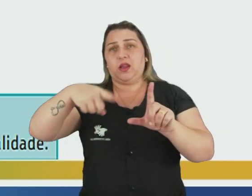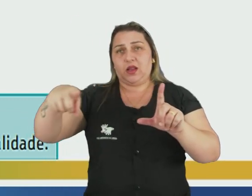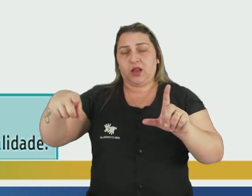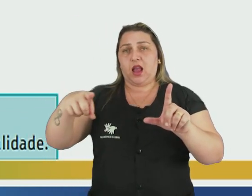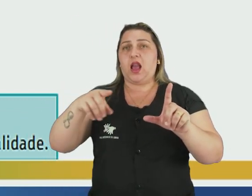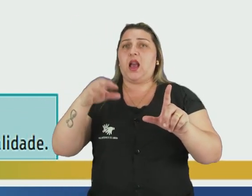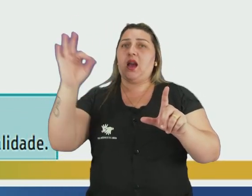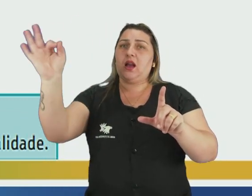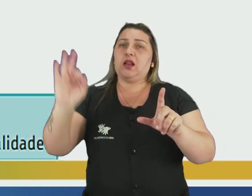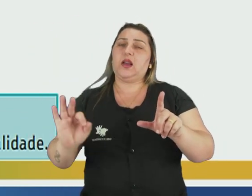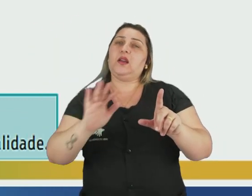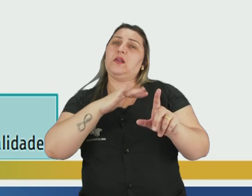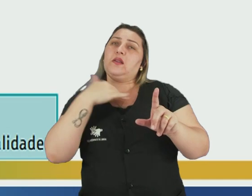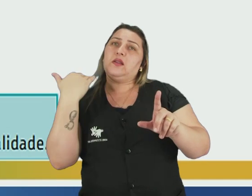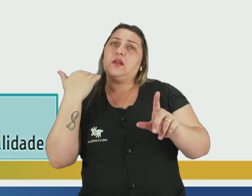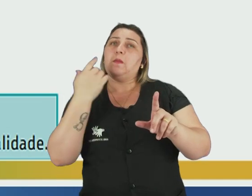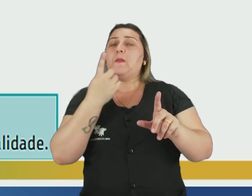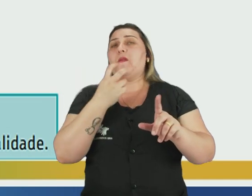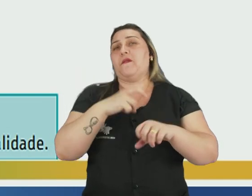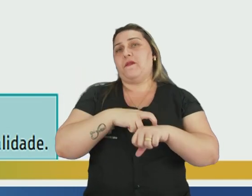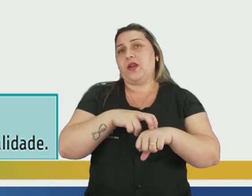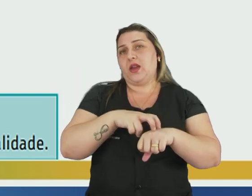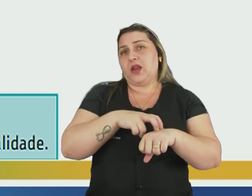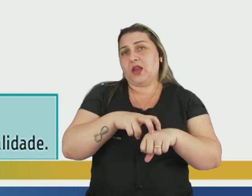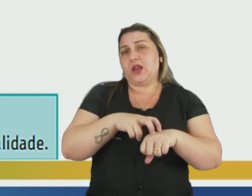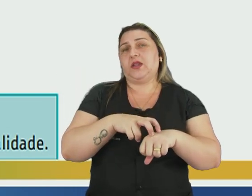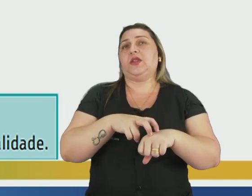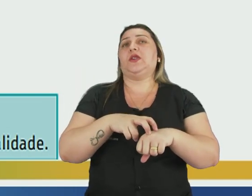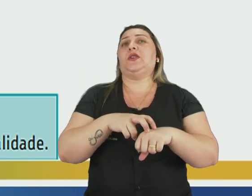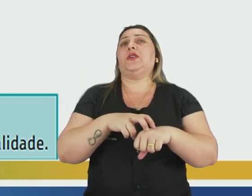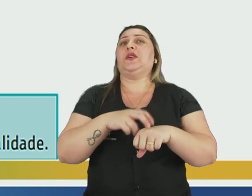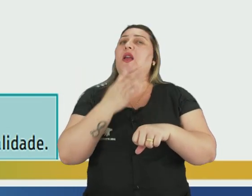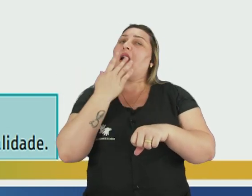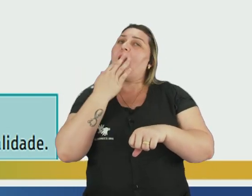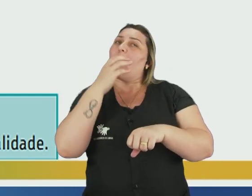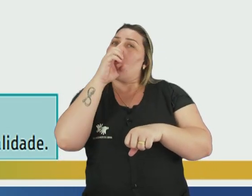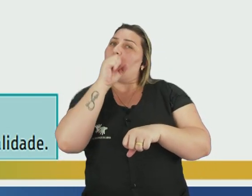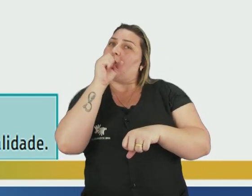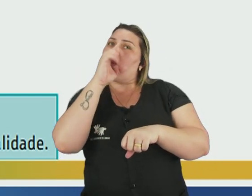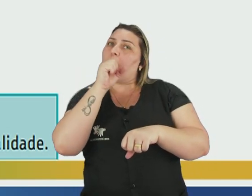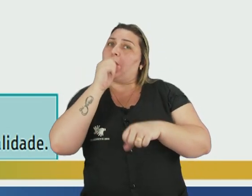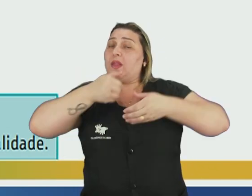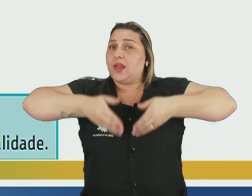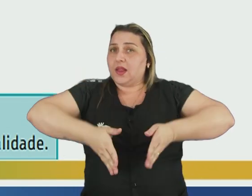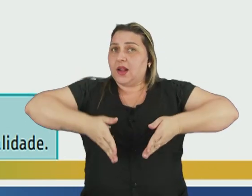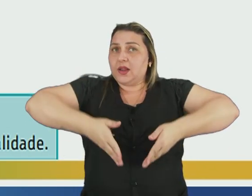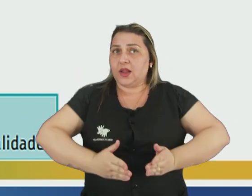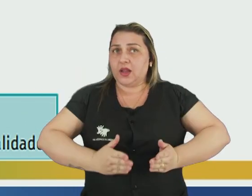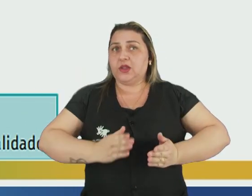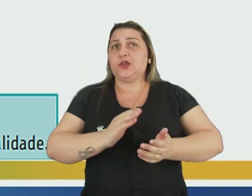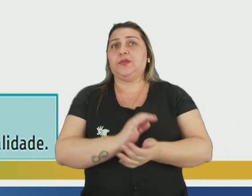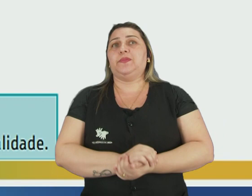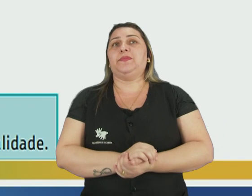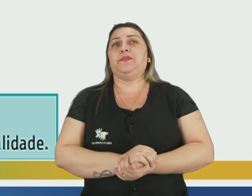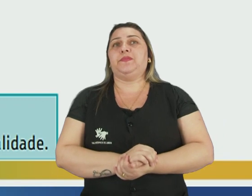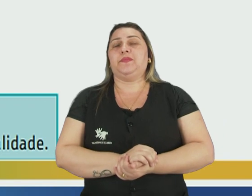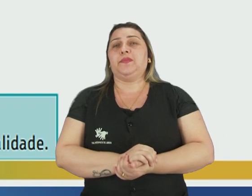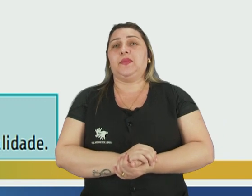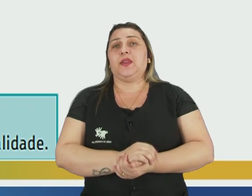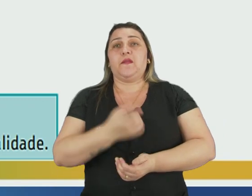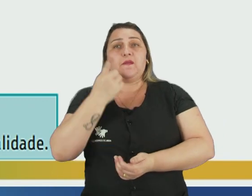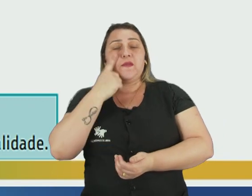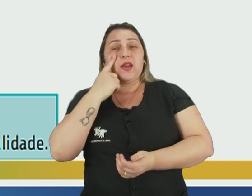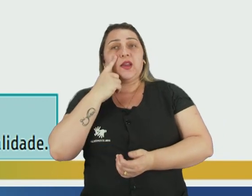de mortalidade sendo representada por verde e a taxa de natalidade sendo representada pela cor laranja. Observem que a taxa